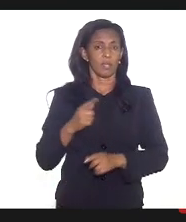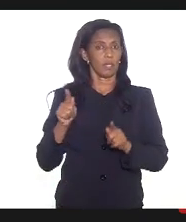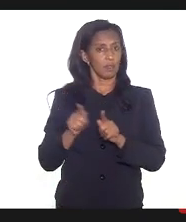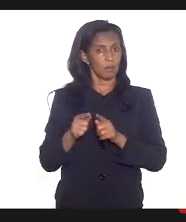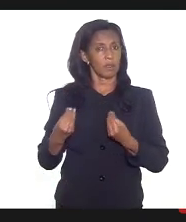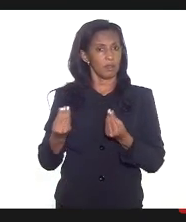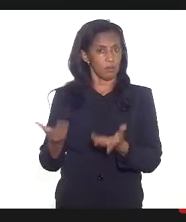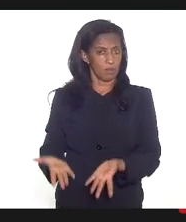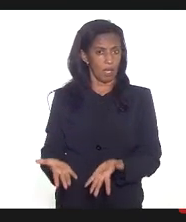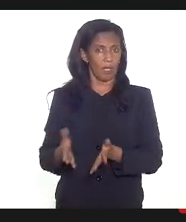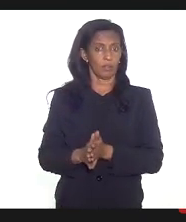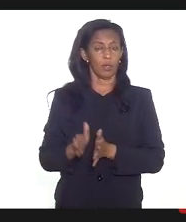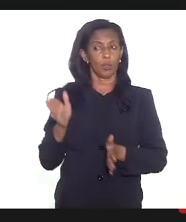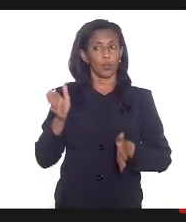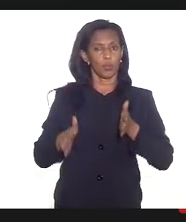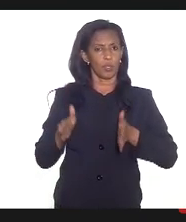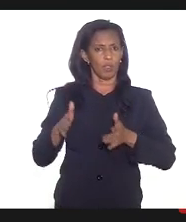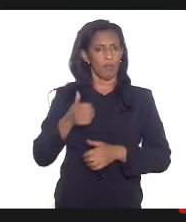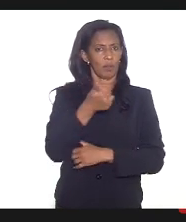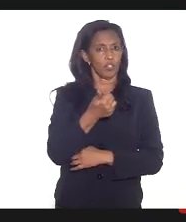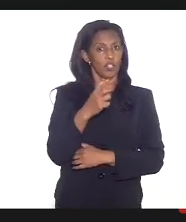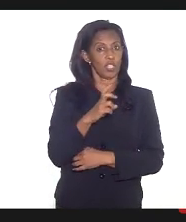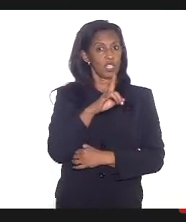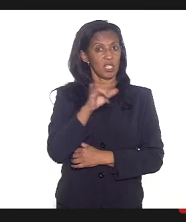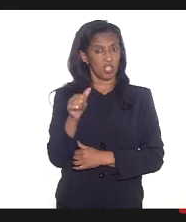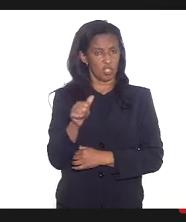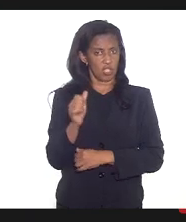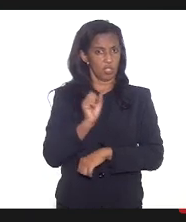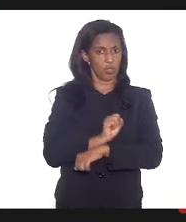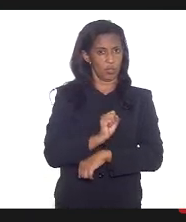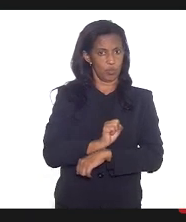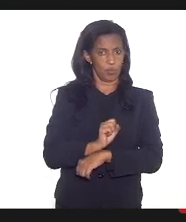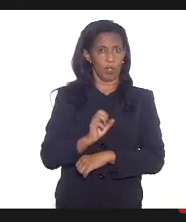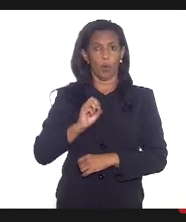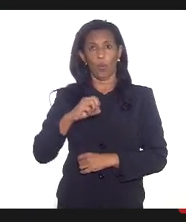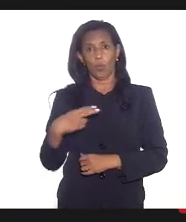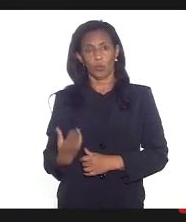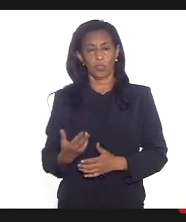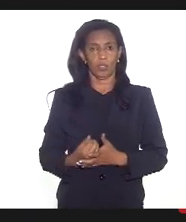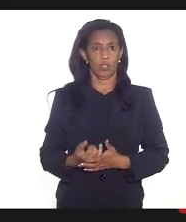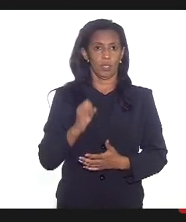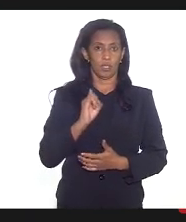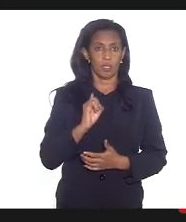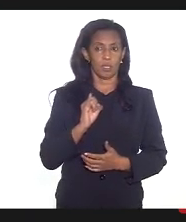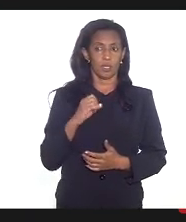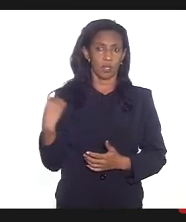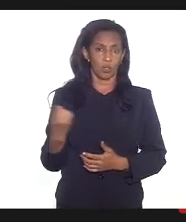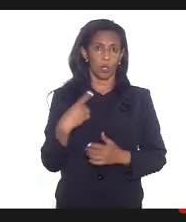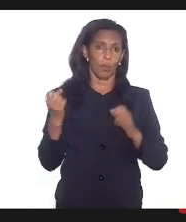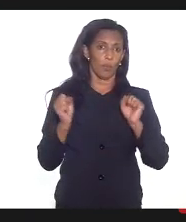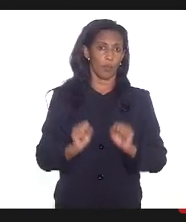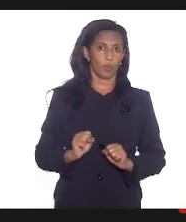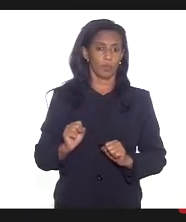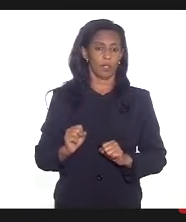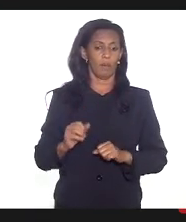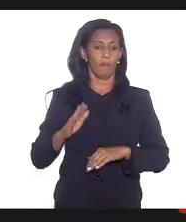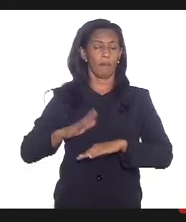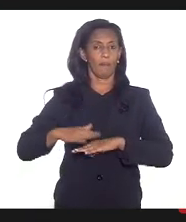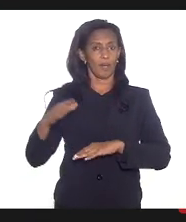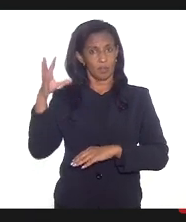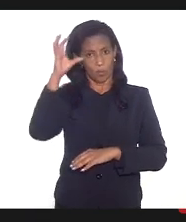sendo e no intervalo de 15 dias entre as doses na Ou seja que a gente possa ter mais esta